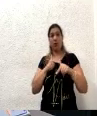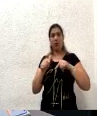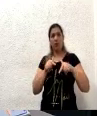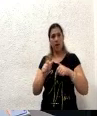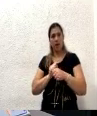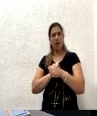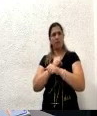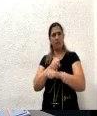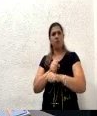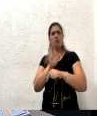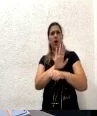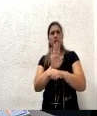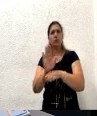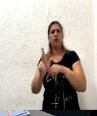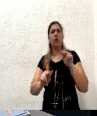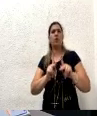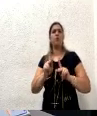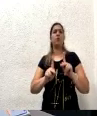para a população.